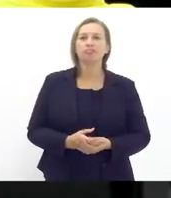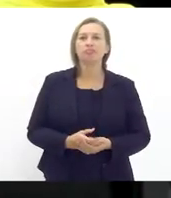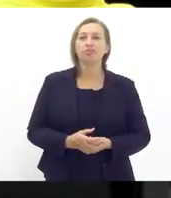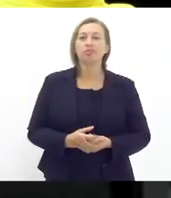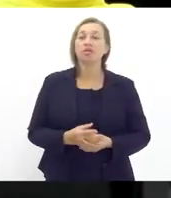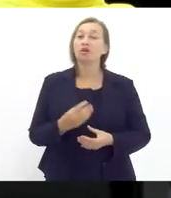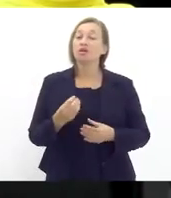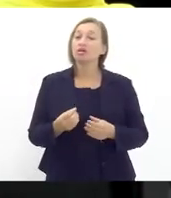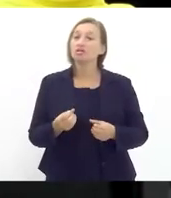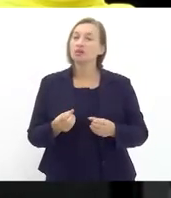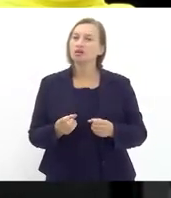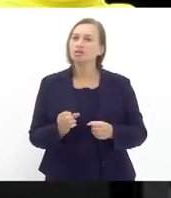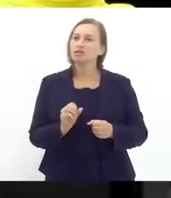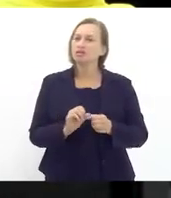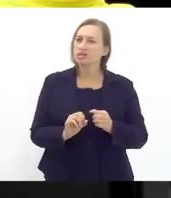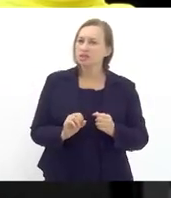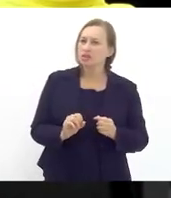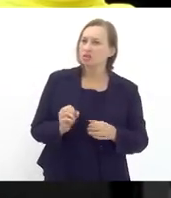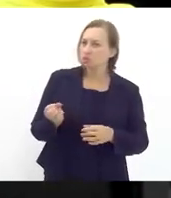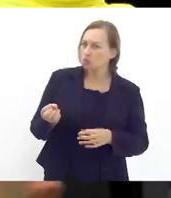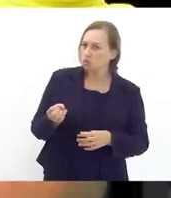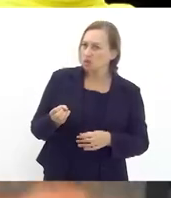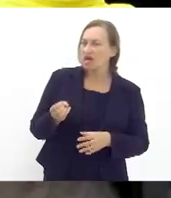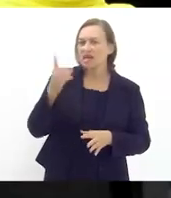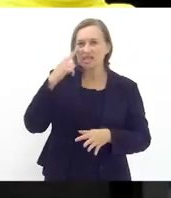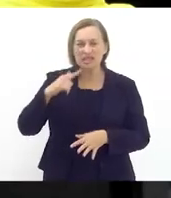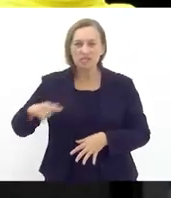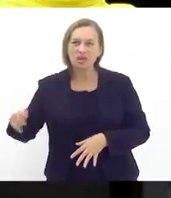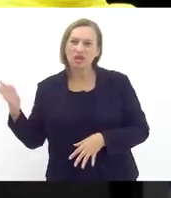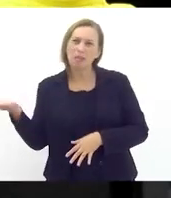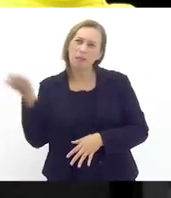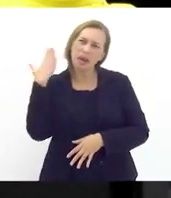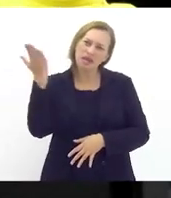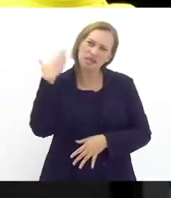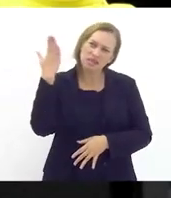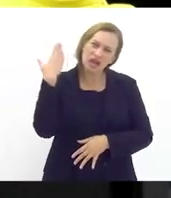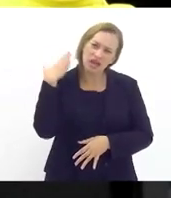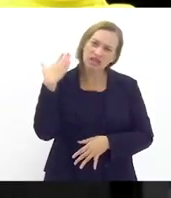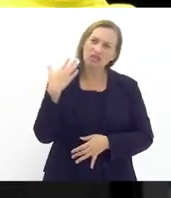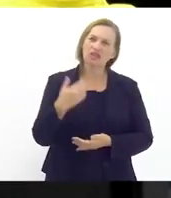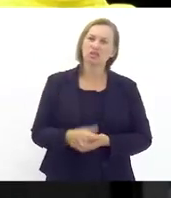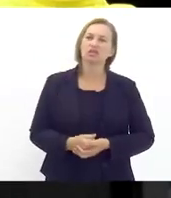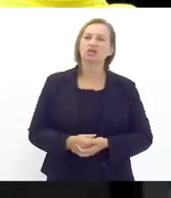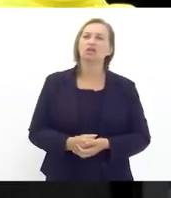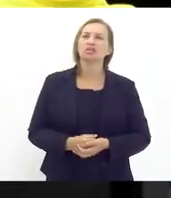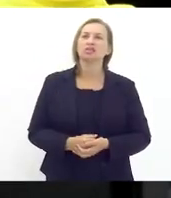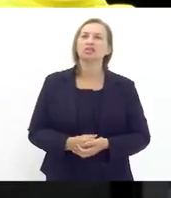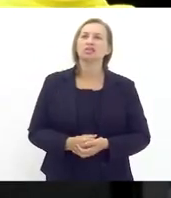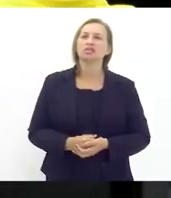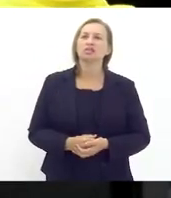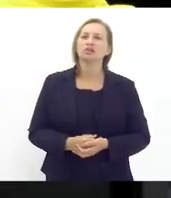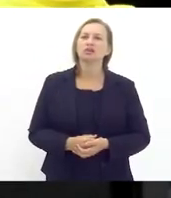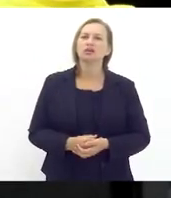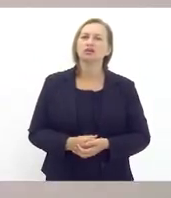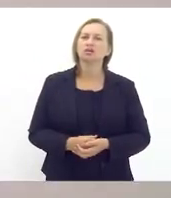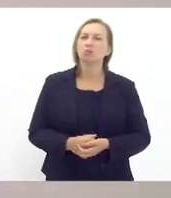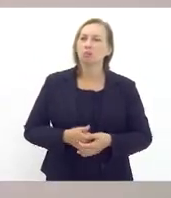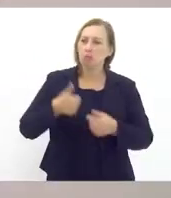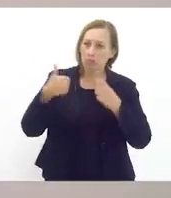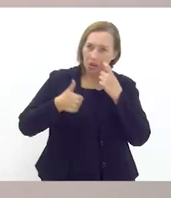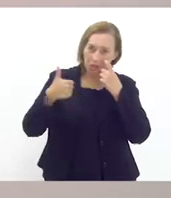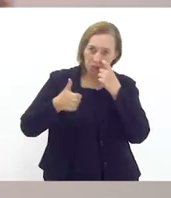realizamos recentemente final de semana passada aqui no na região portuária no mucab o primeiro